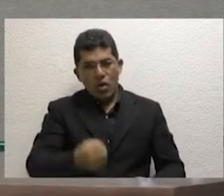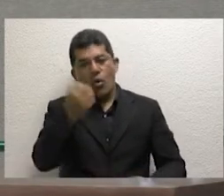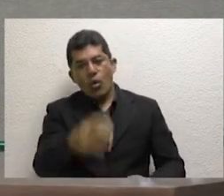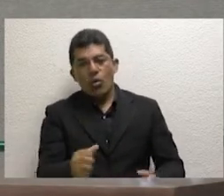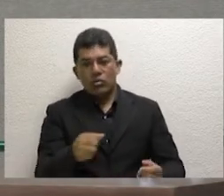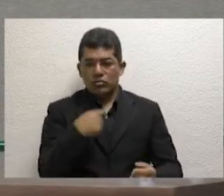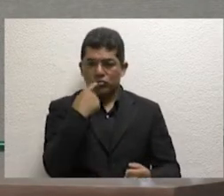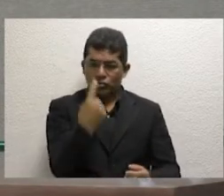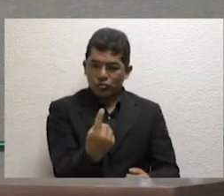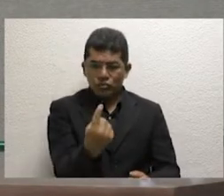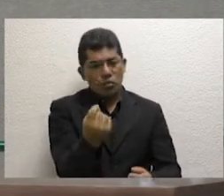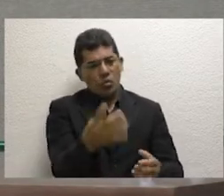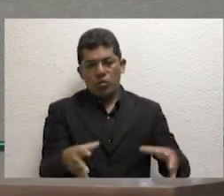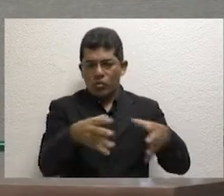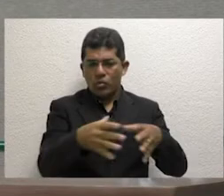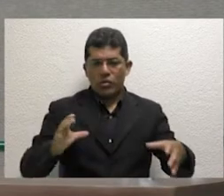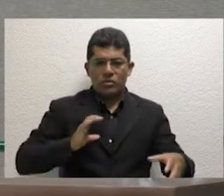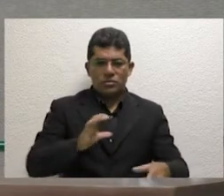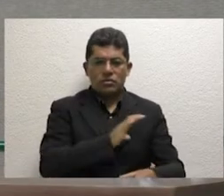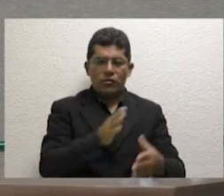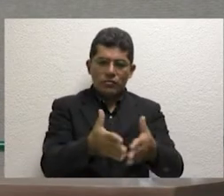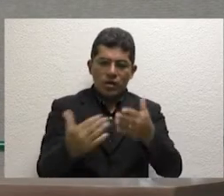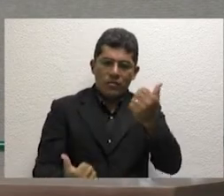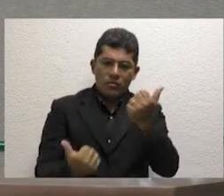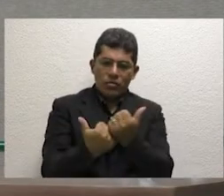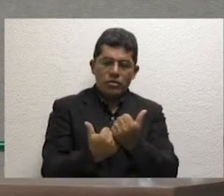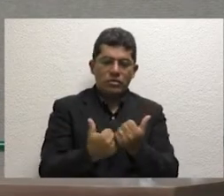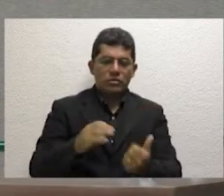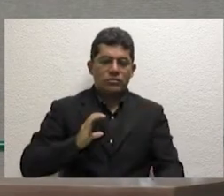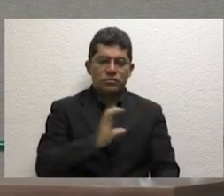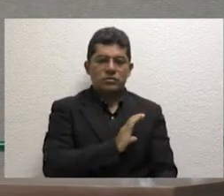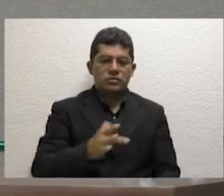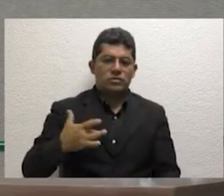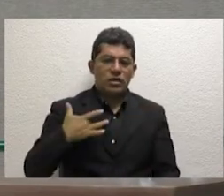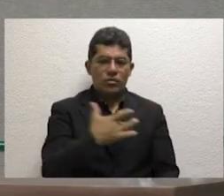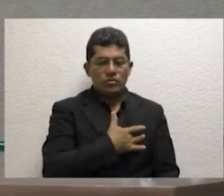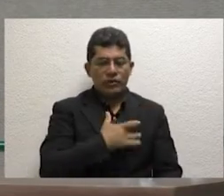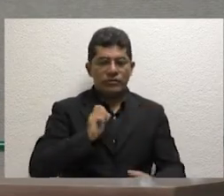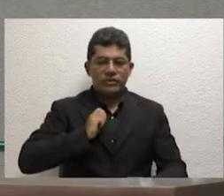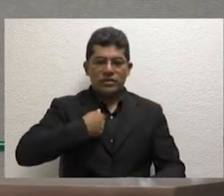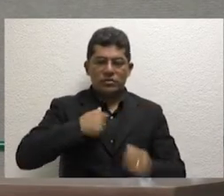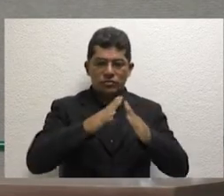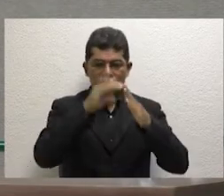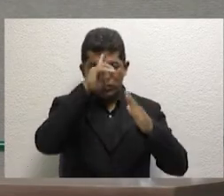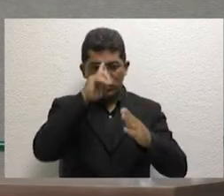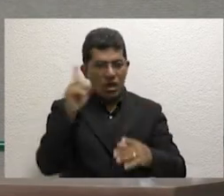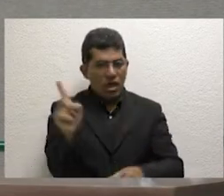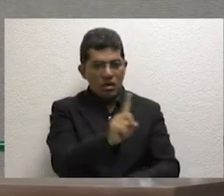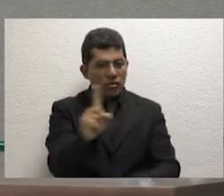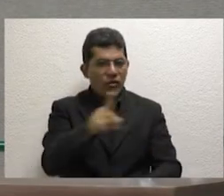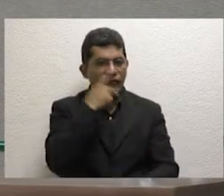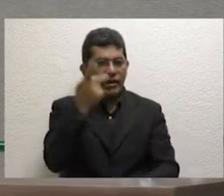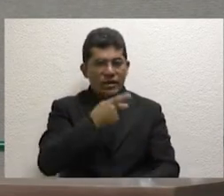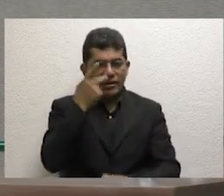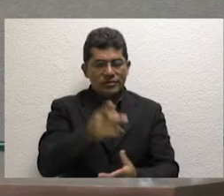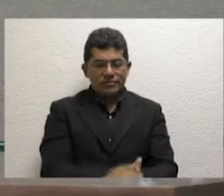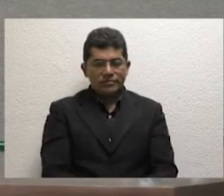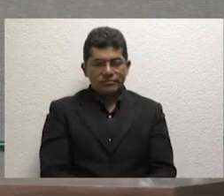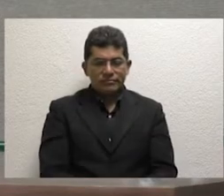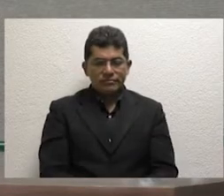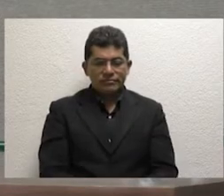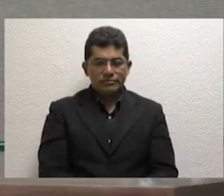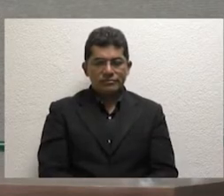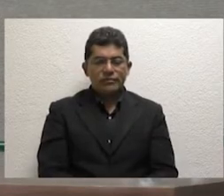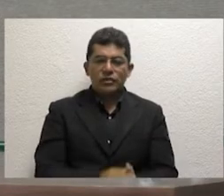contar com o apoio da nossa comissão de saúde para fiscalizarmos os hospitais. Eu não estou falando de